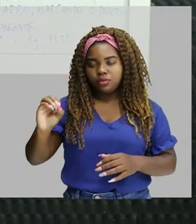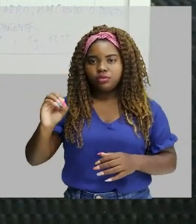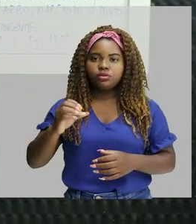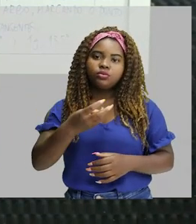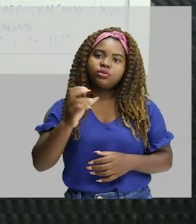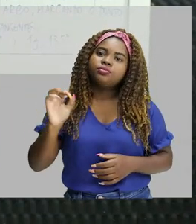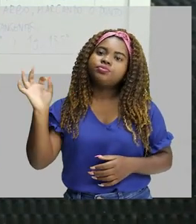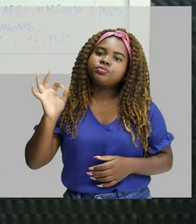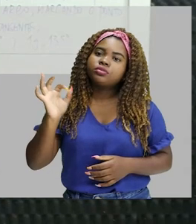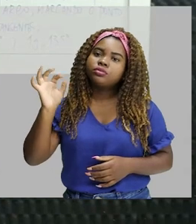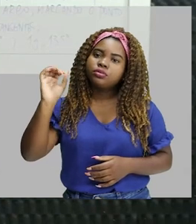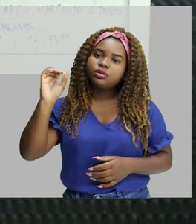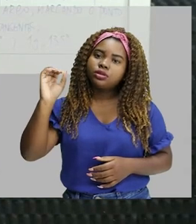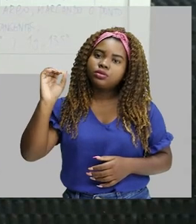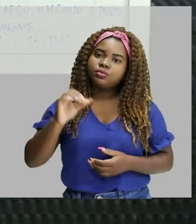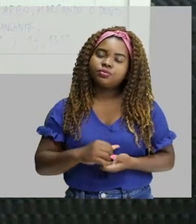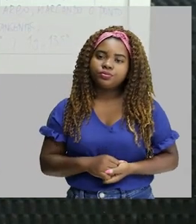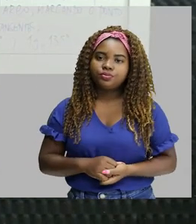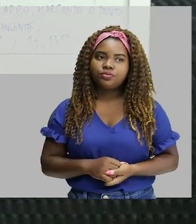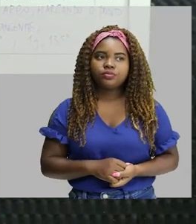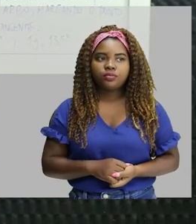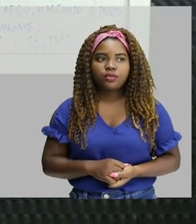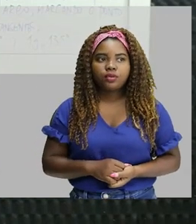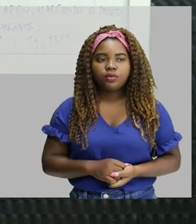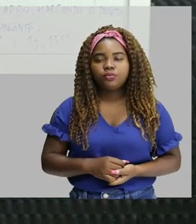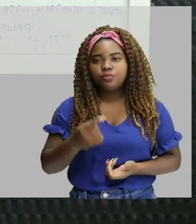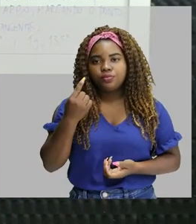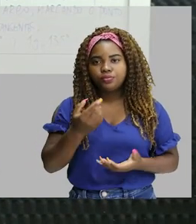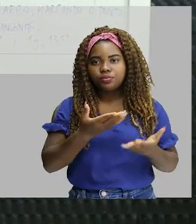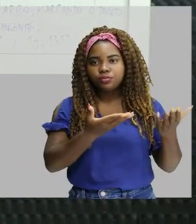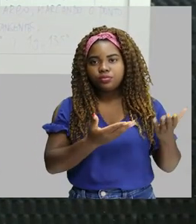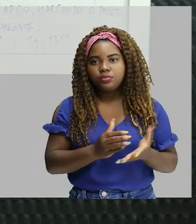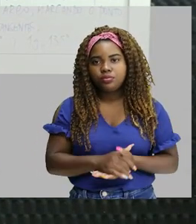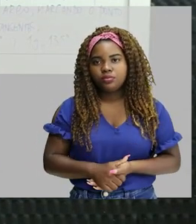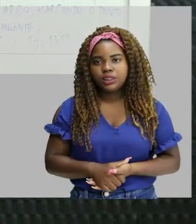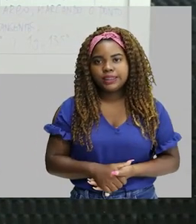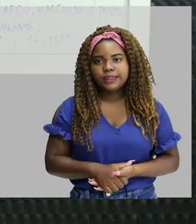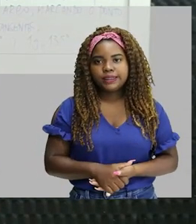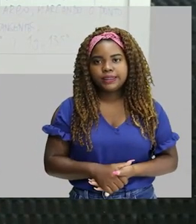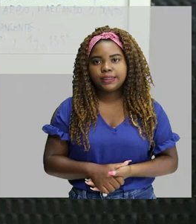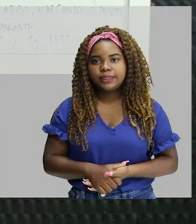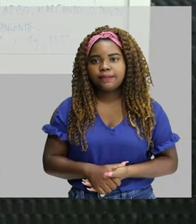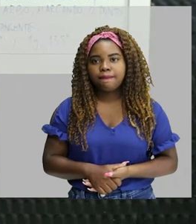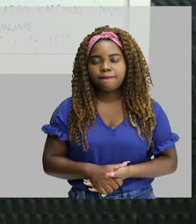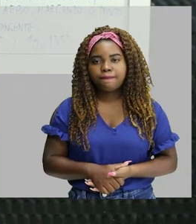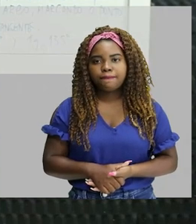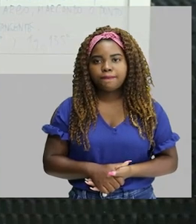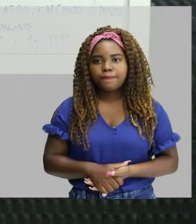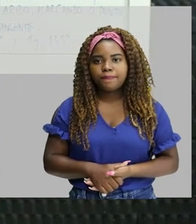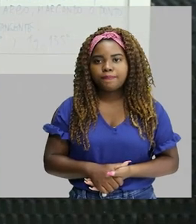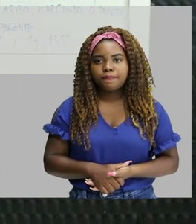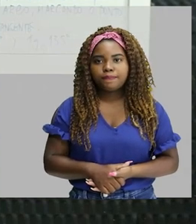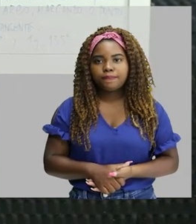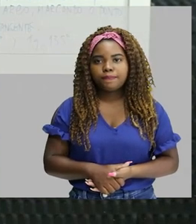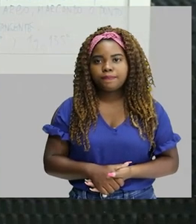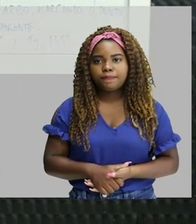30º ó ele está bem aqui ó certo e a